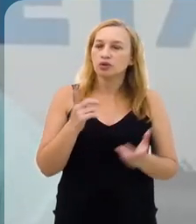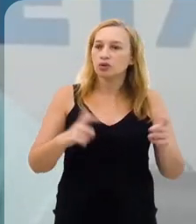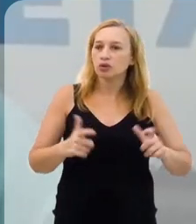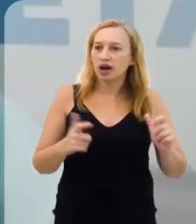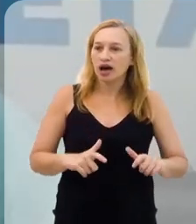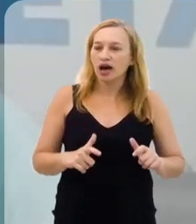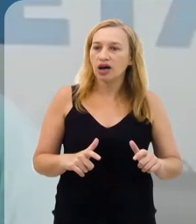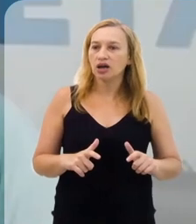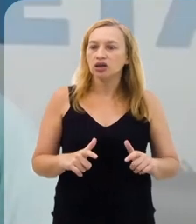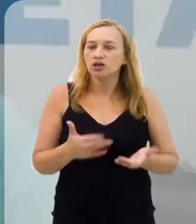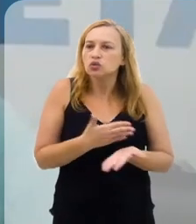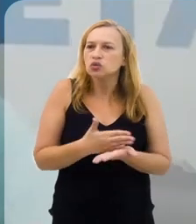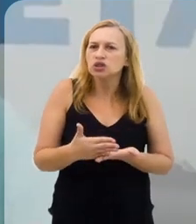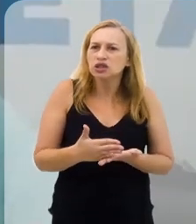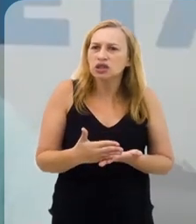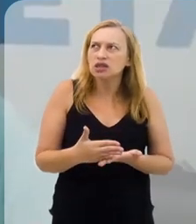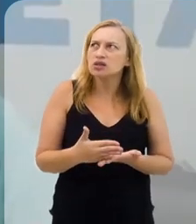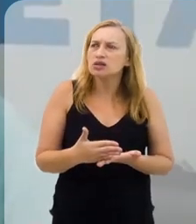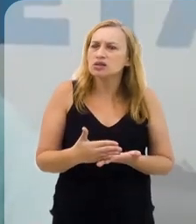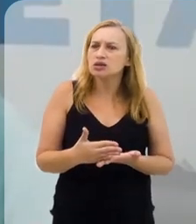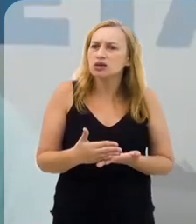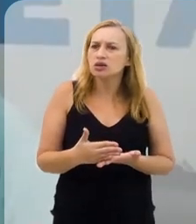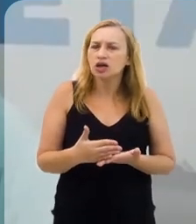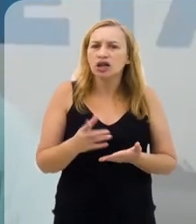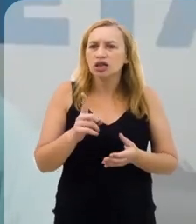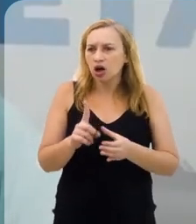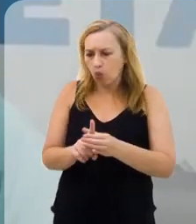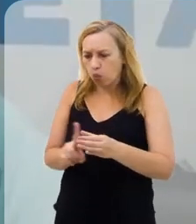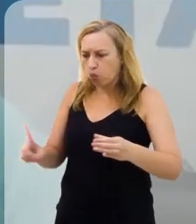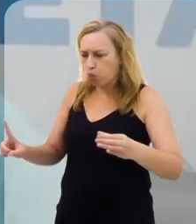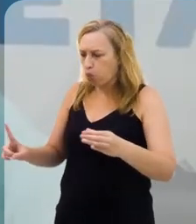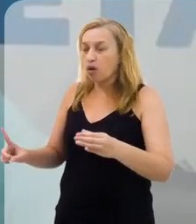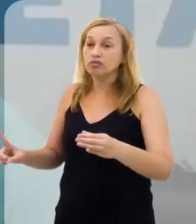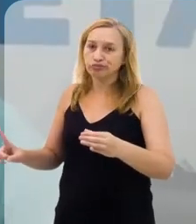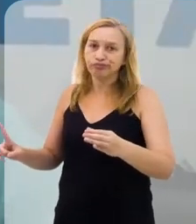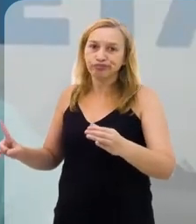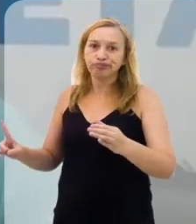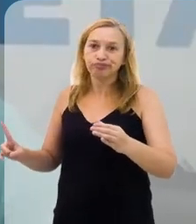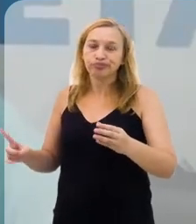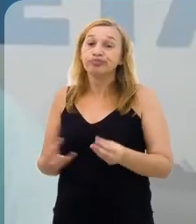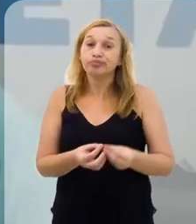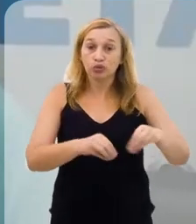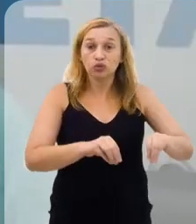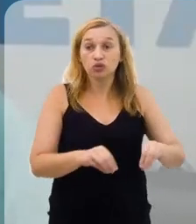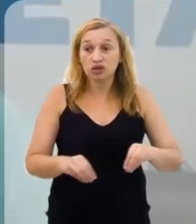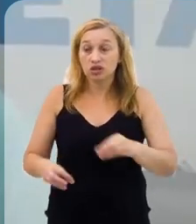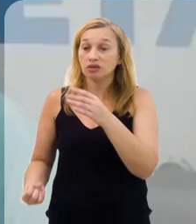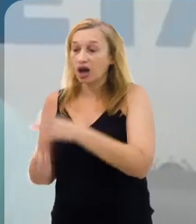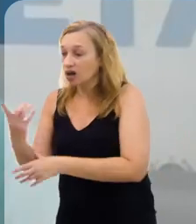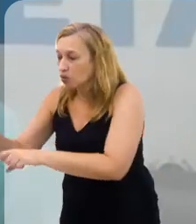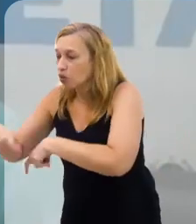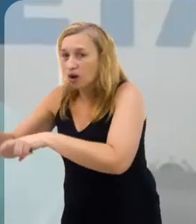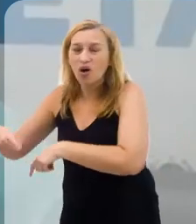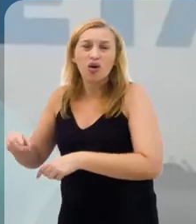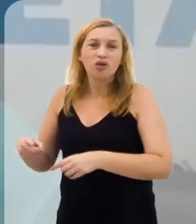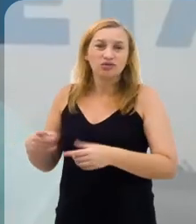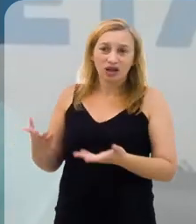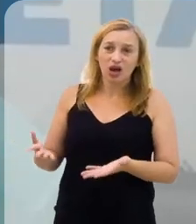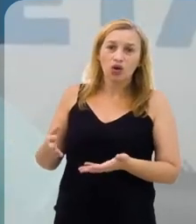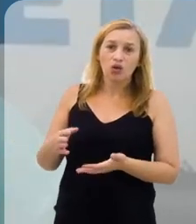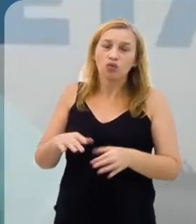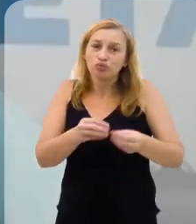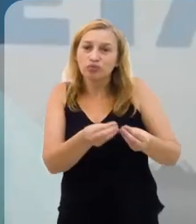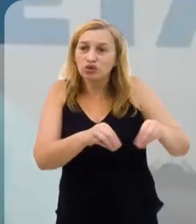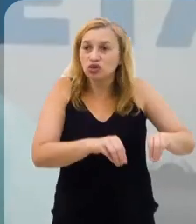no início, aquela, o choque, do não circular, foi um baque muito grande para a produção na área